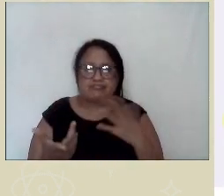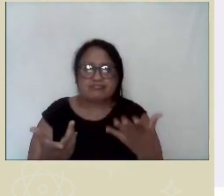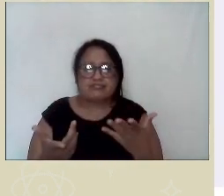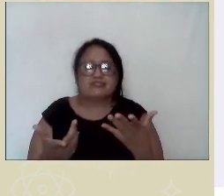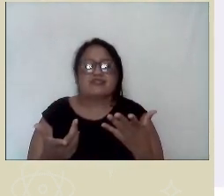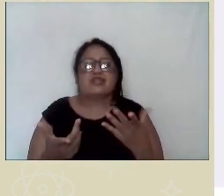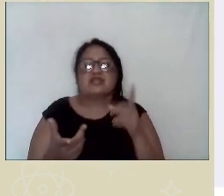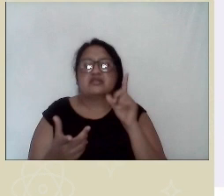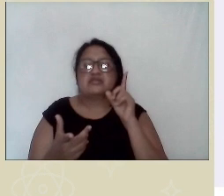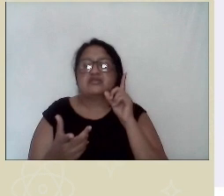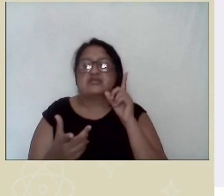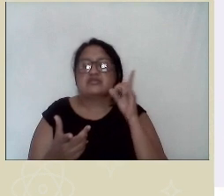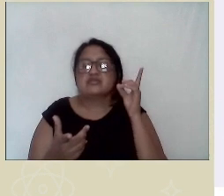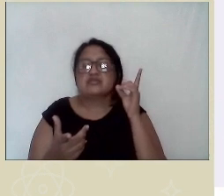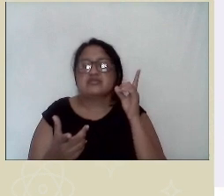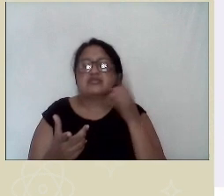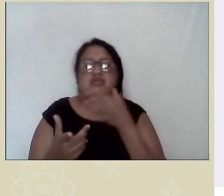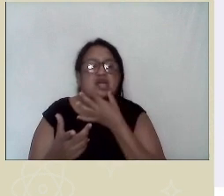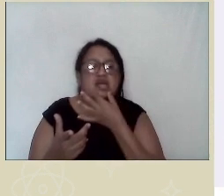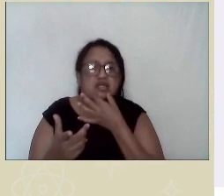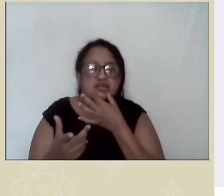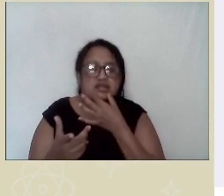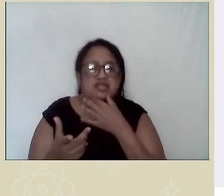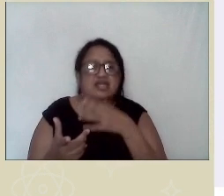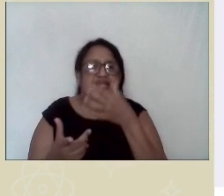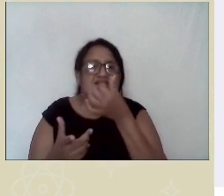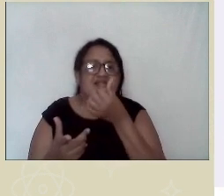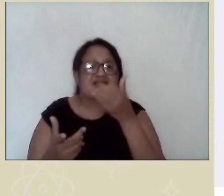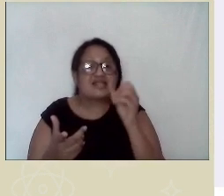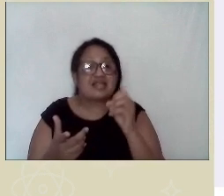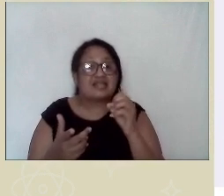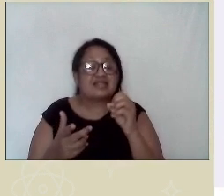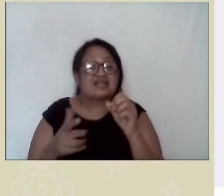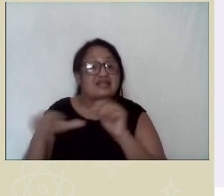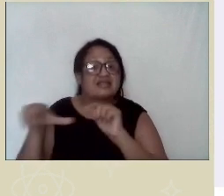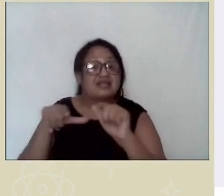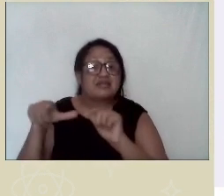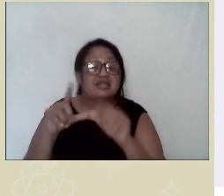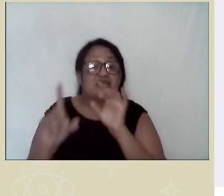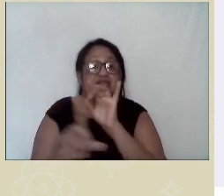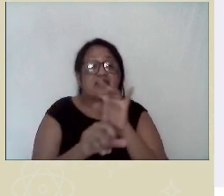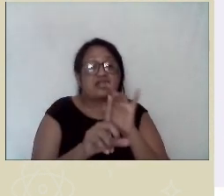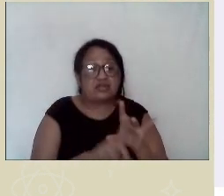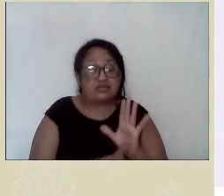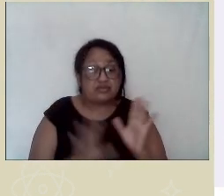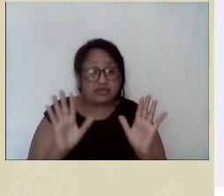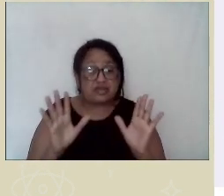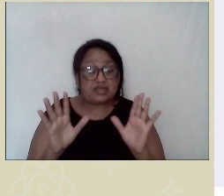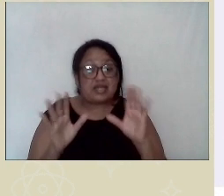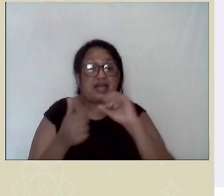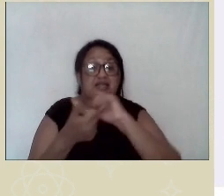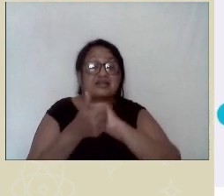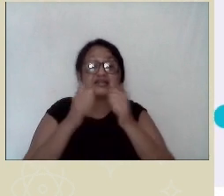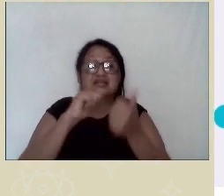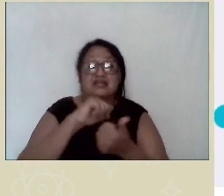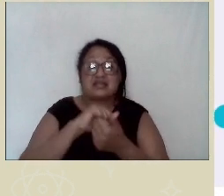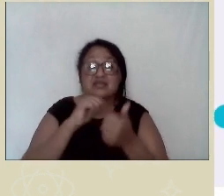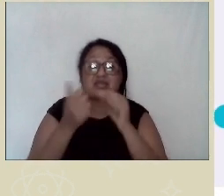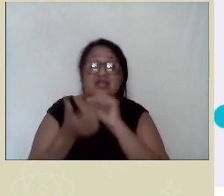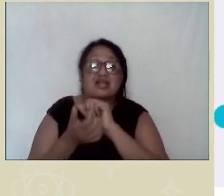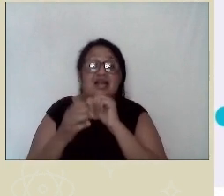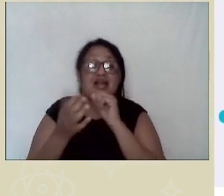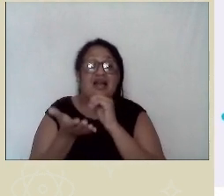60 entregados cada um elaboram manuais de formação para os ativistas adaptam suas mensagens aos distintos